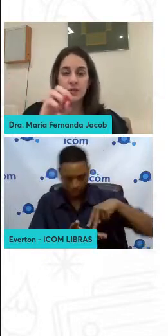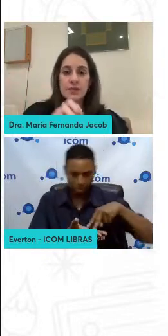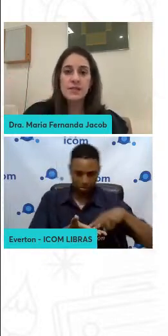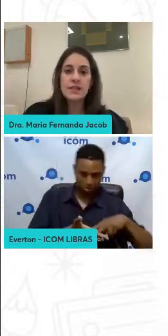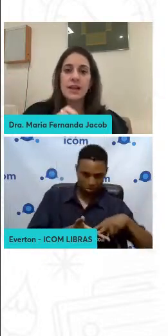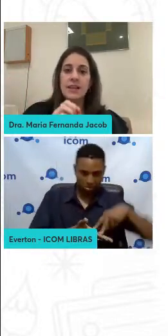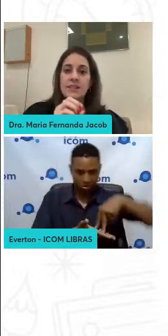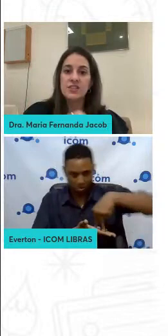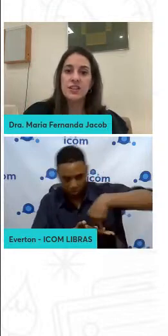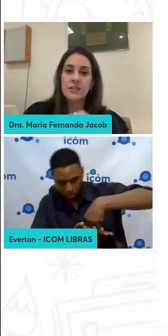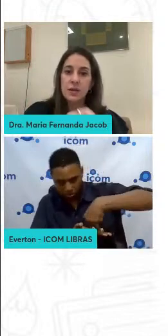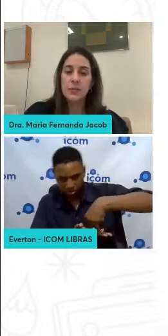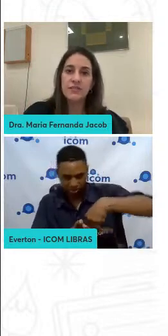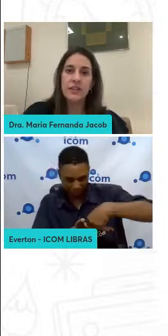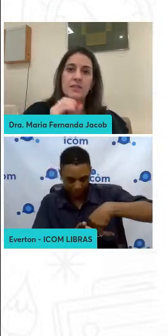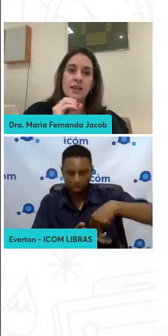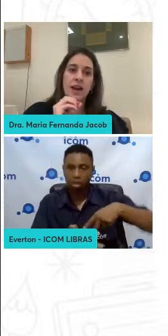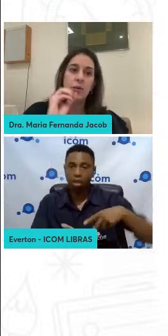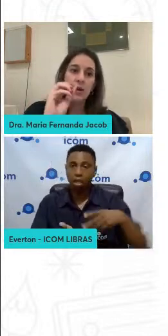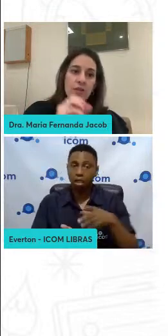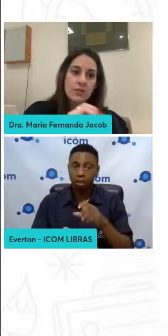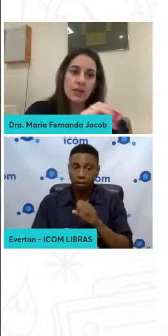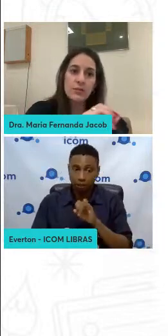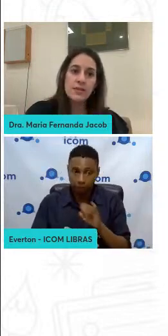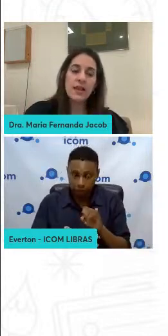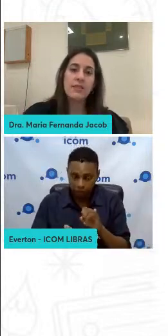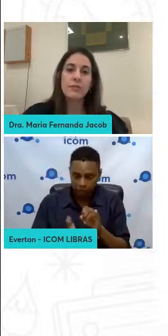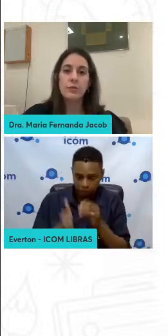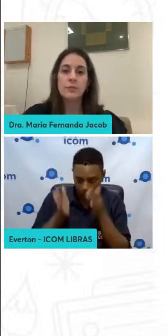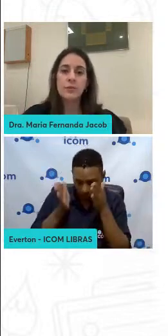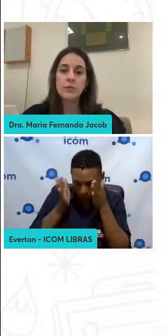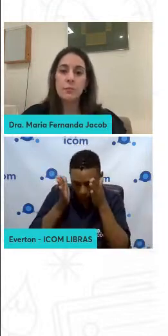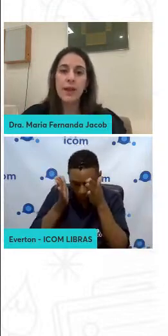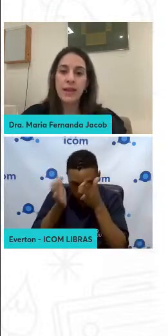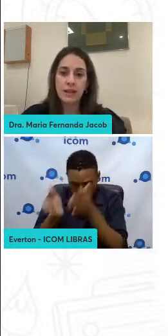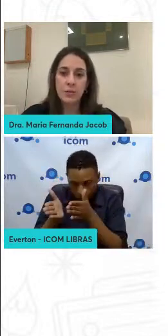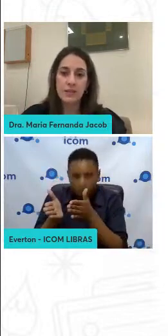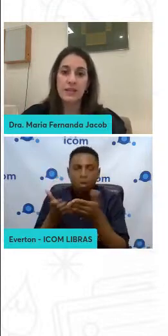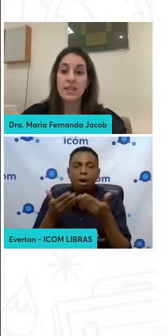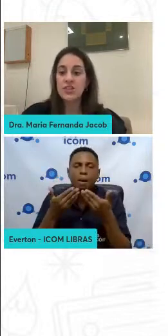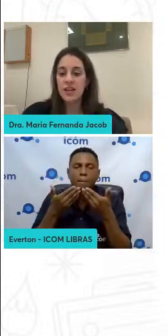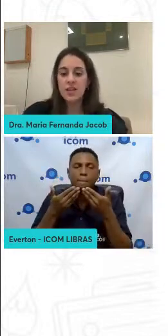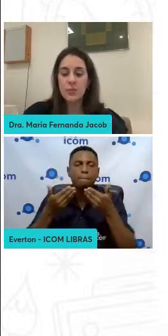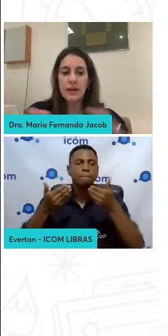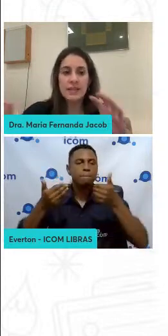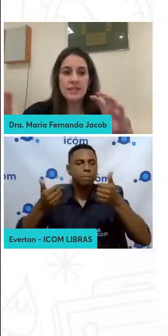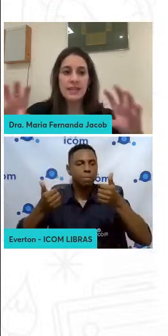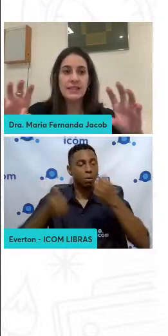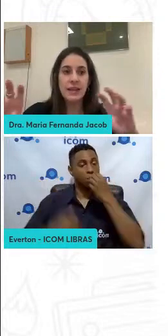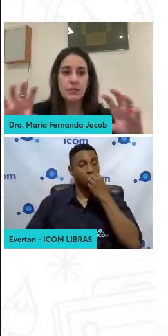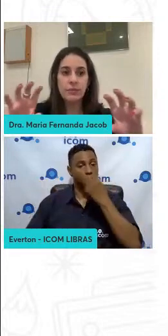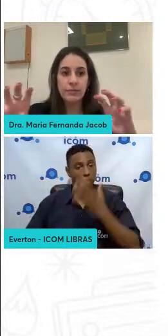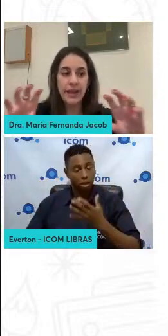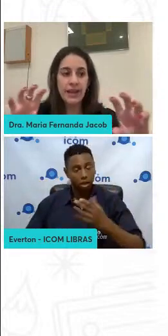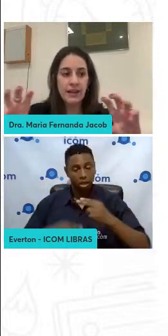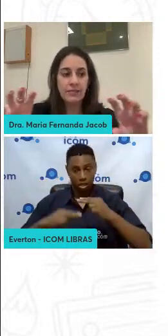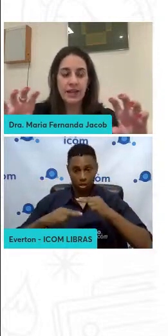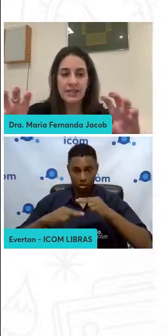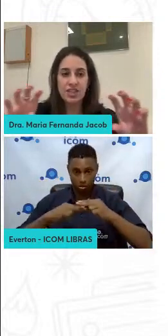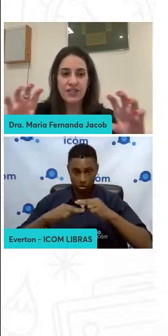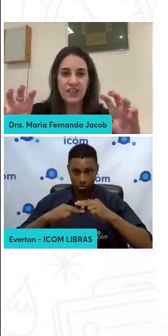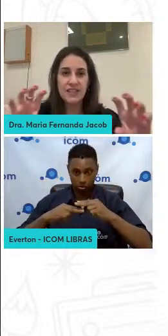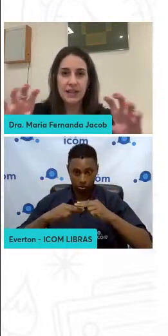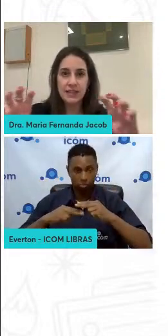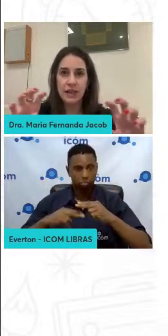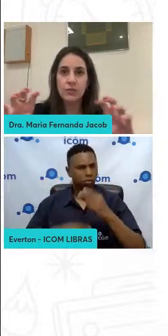você associa essa direção preferencial, você consegue evoluir muito bem aí com o paciente, e o Pilates, ele tem bem